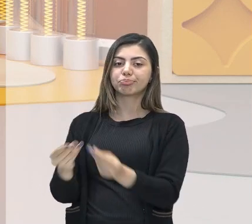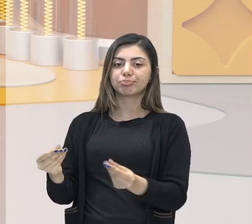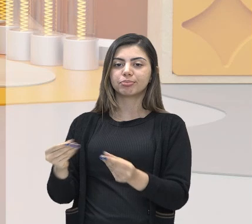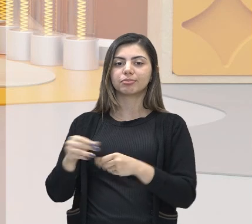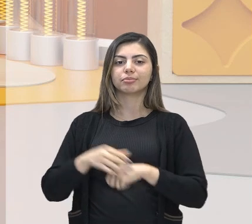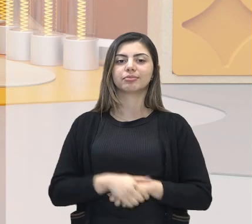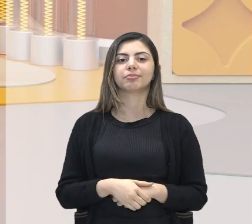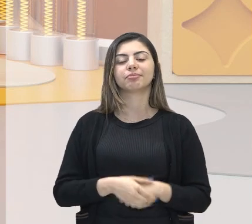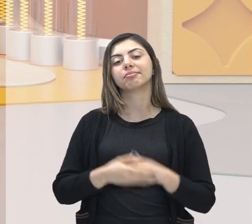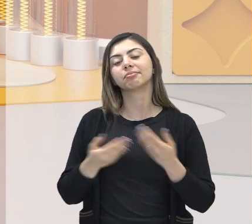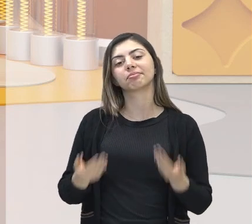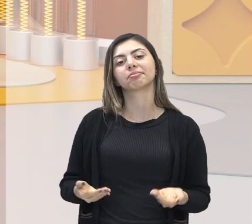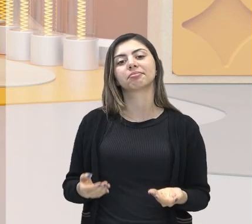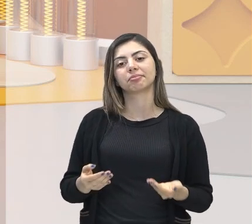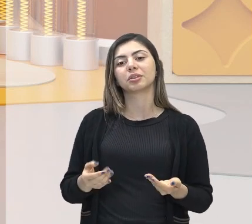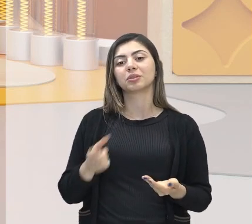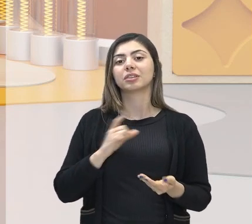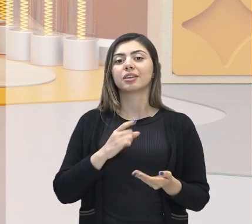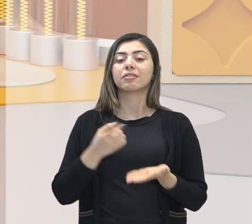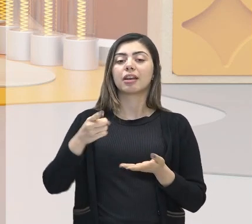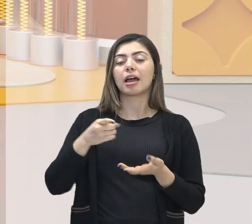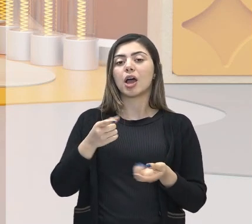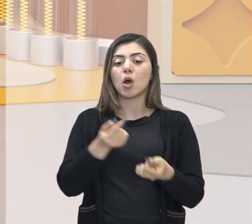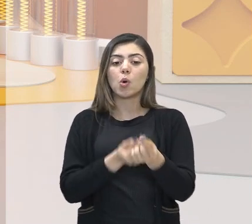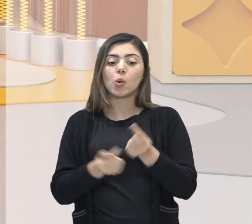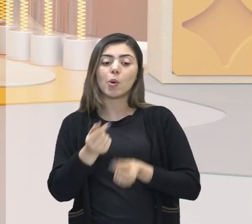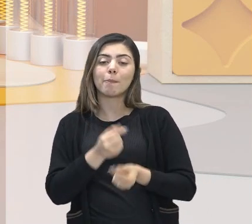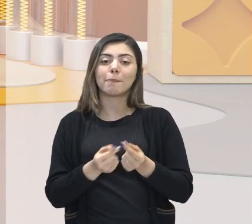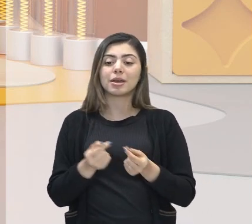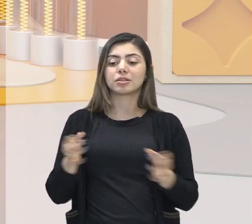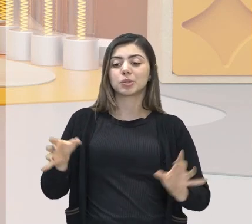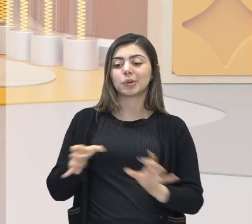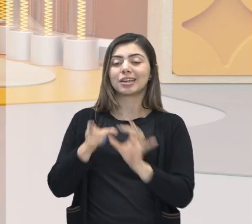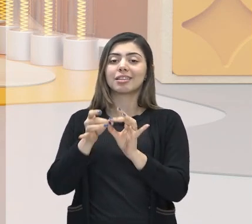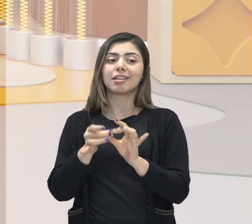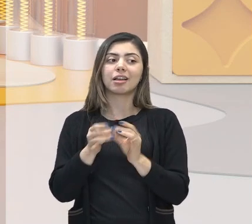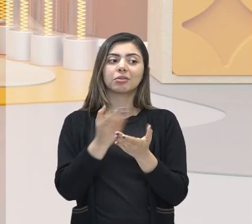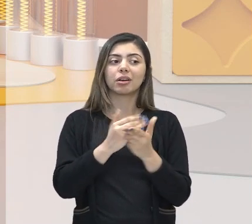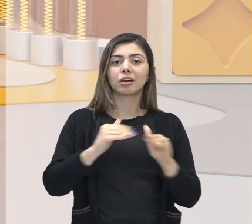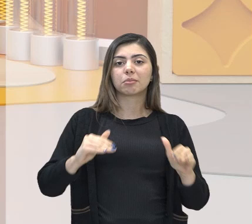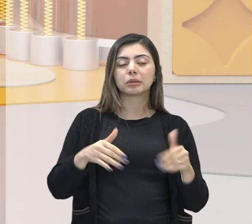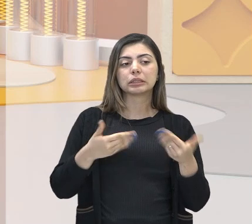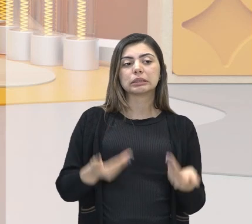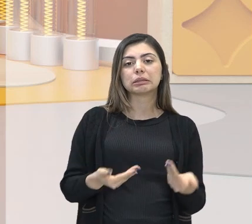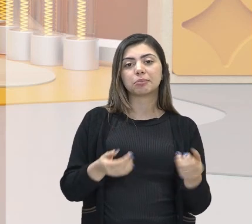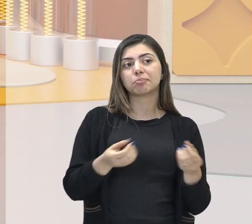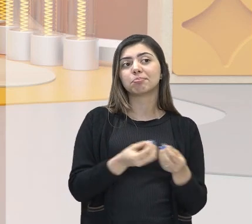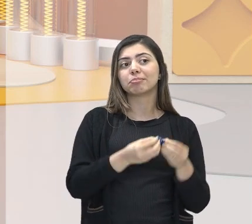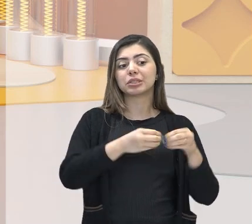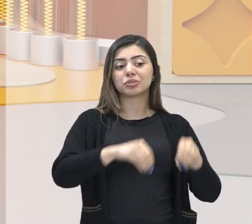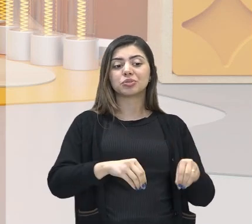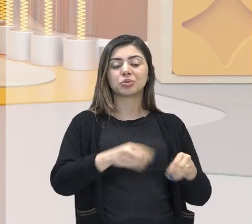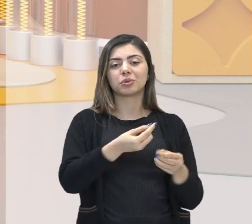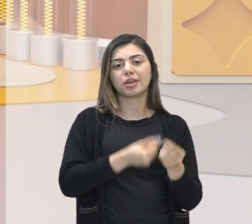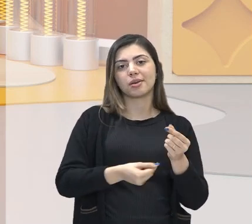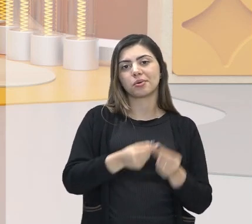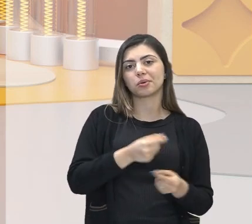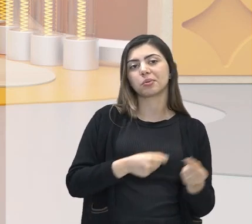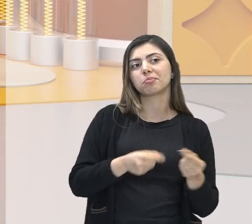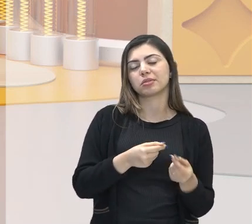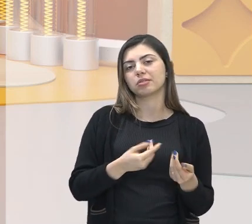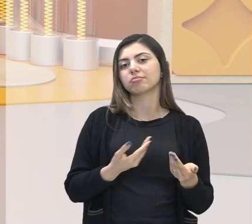quando a União Soviética acabou também o comércio com Cuba. Então isso acabou prejudicando a economia, o dinheiro que estava entrando, e isso